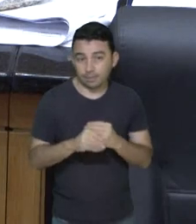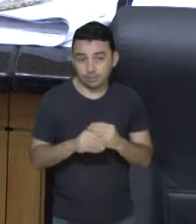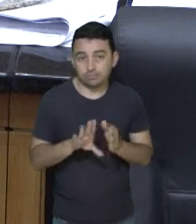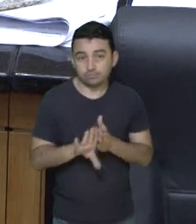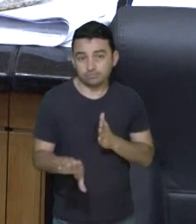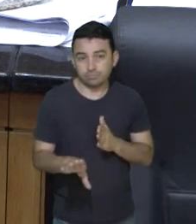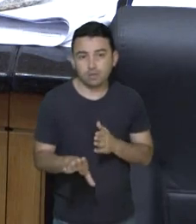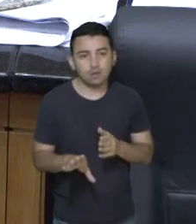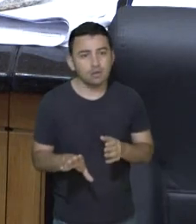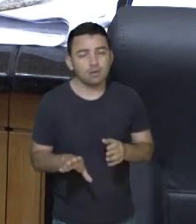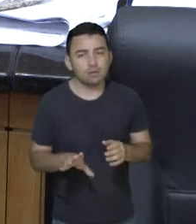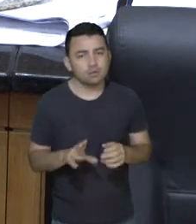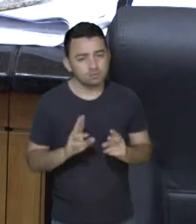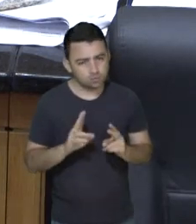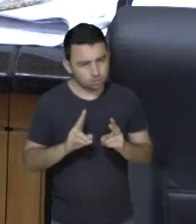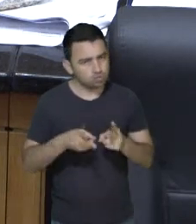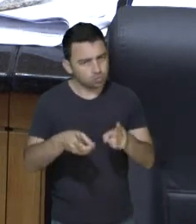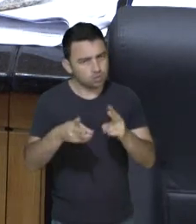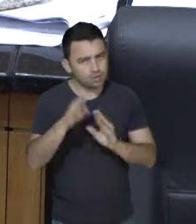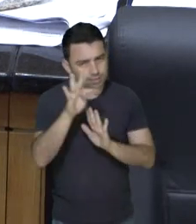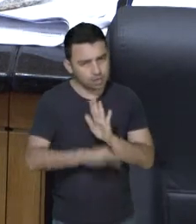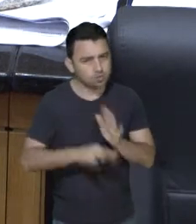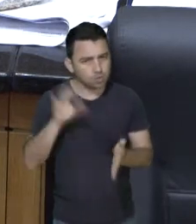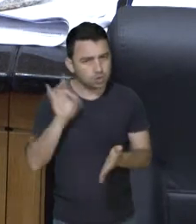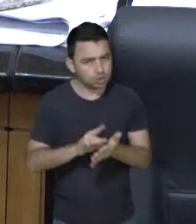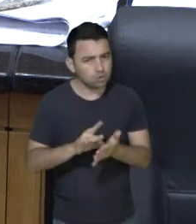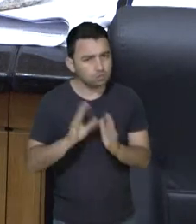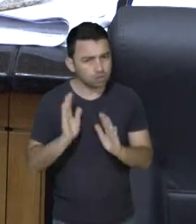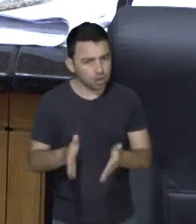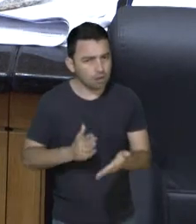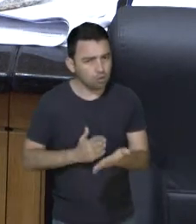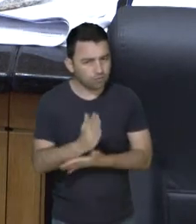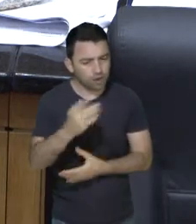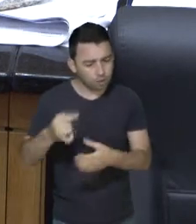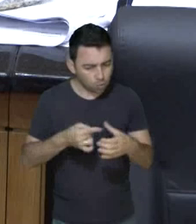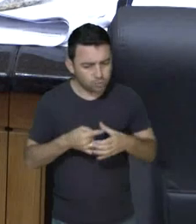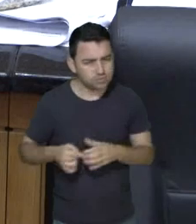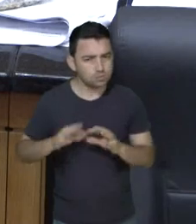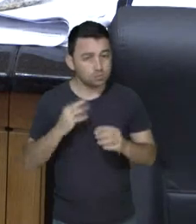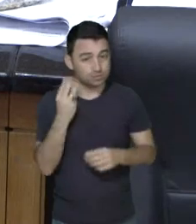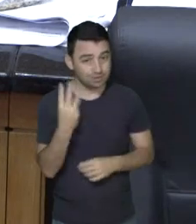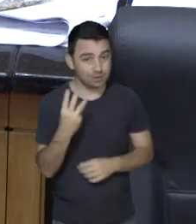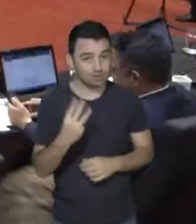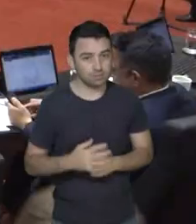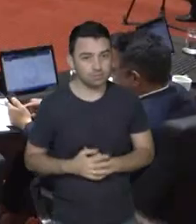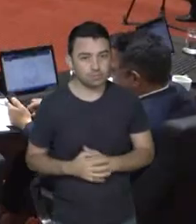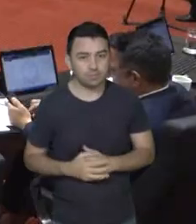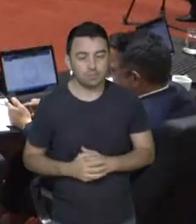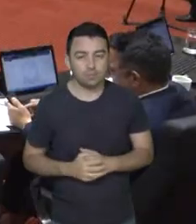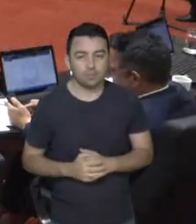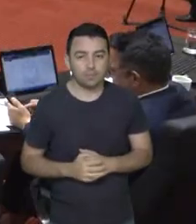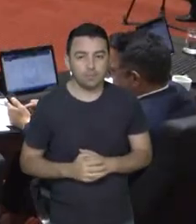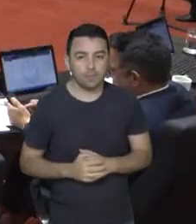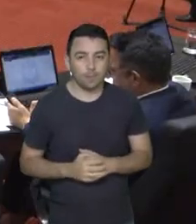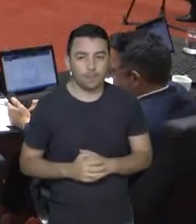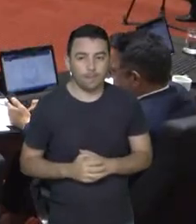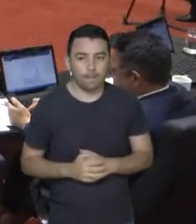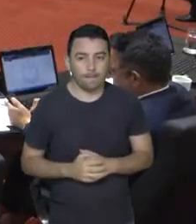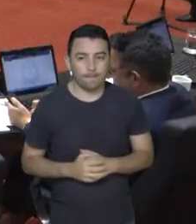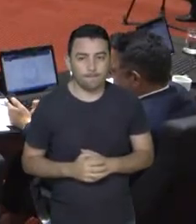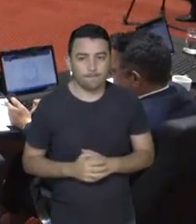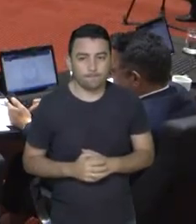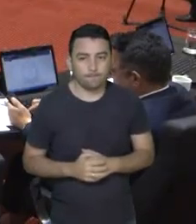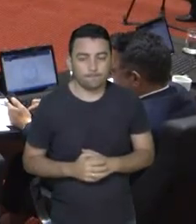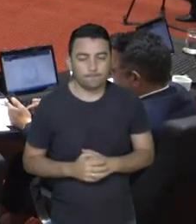que ficasse com o texto original, que foi aprovado em 3 comissões. Senhor presidente. Obrigado, deputada